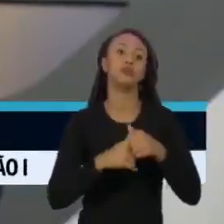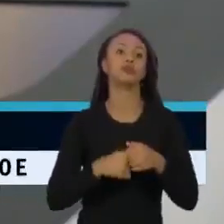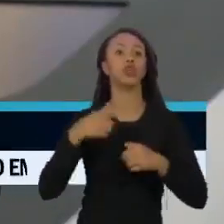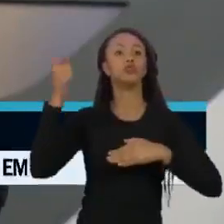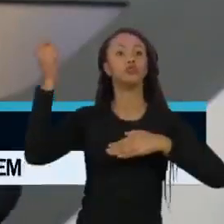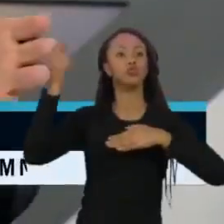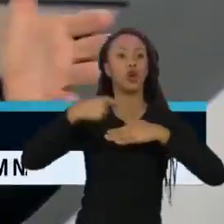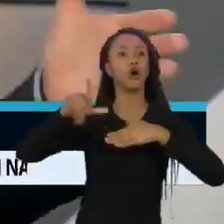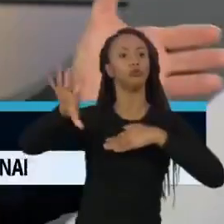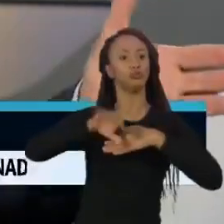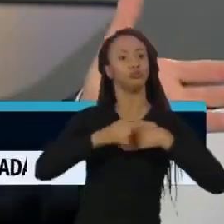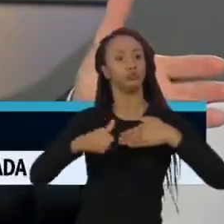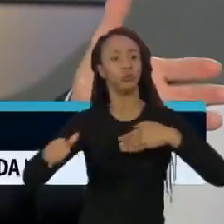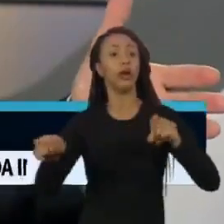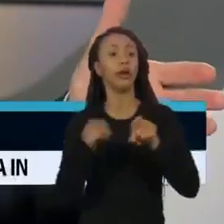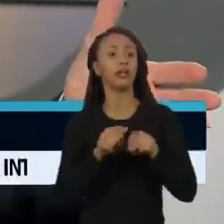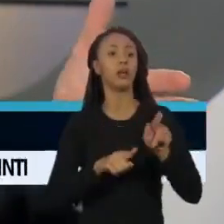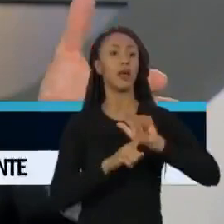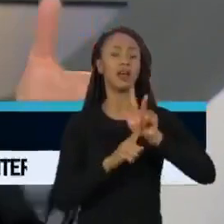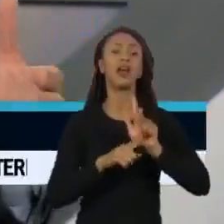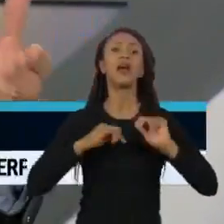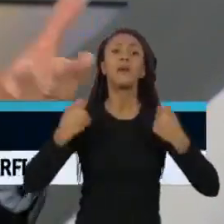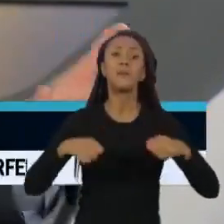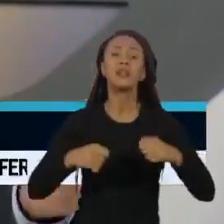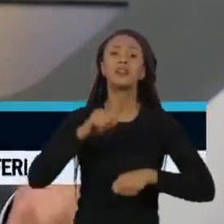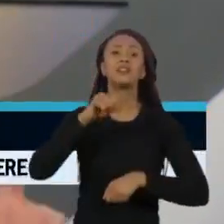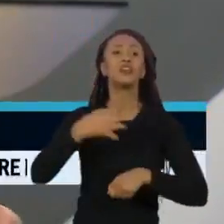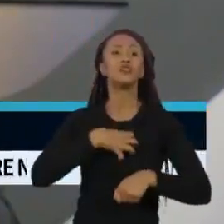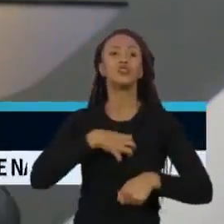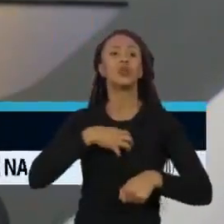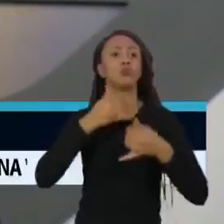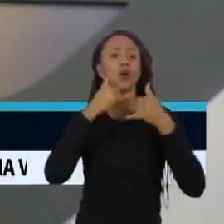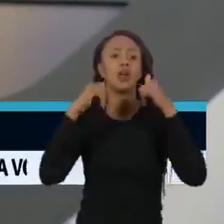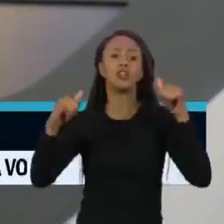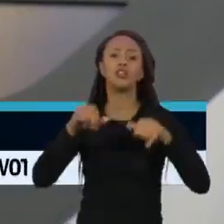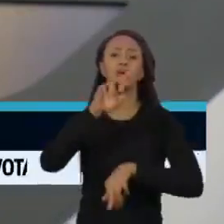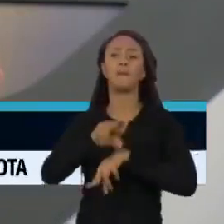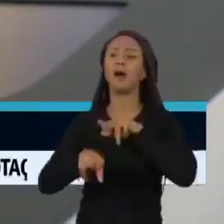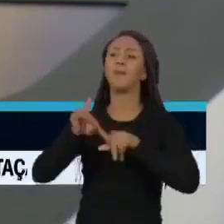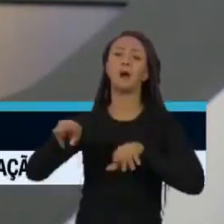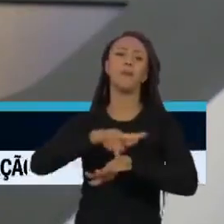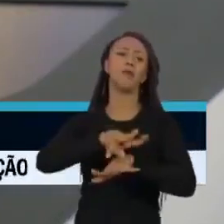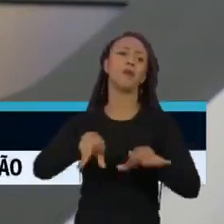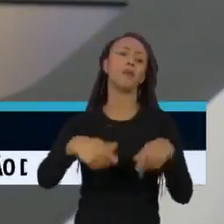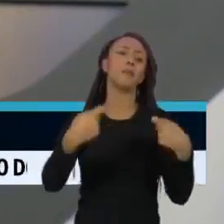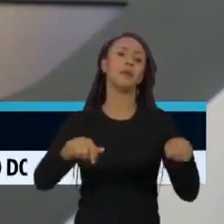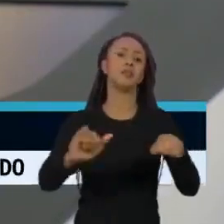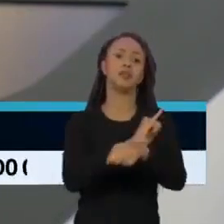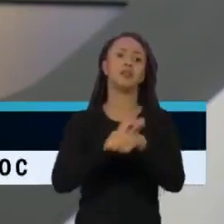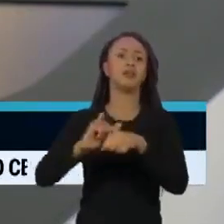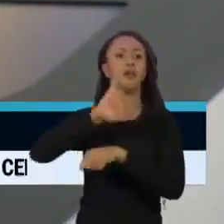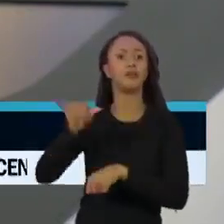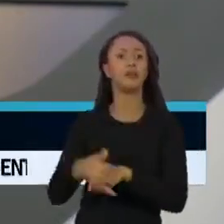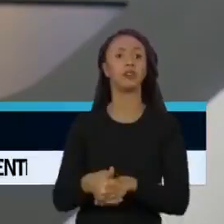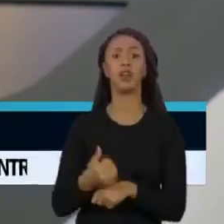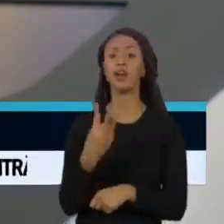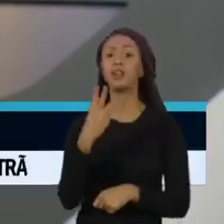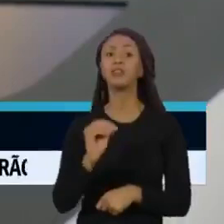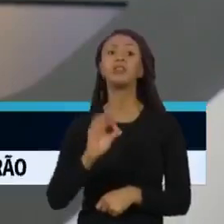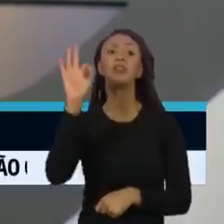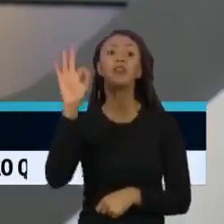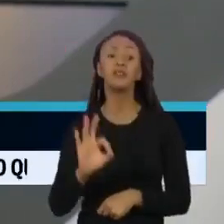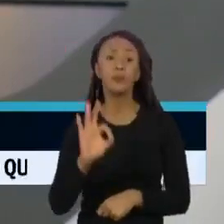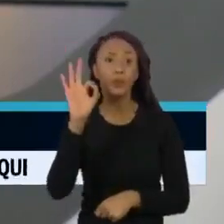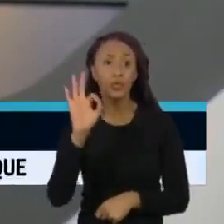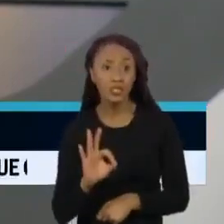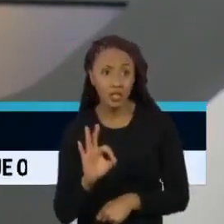eólica ausência de a ficar matriz energética eu tenho falado tem uma boa discussão aqui vi trinta por cento em